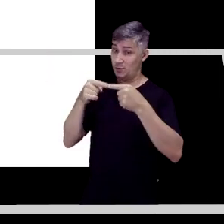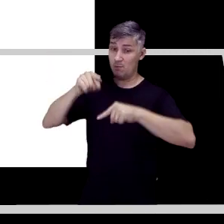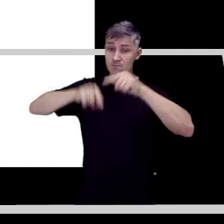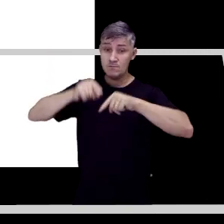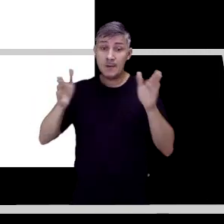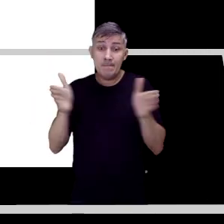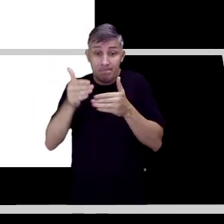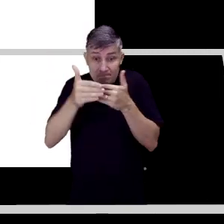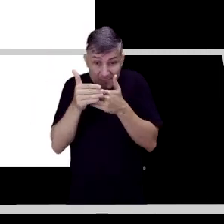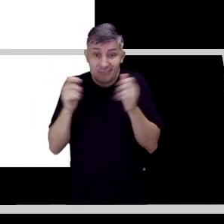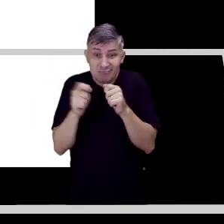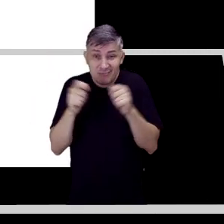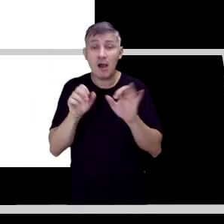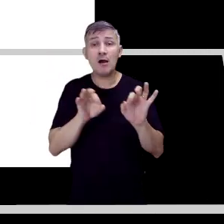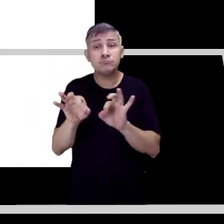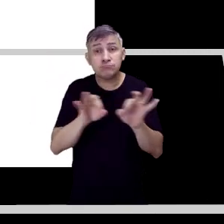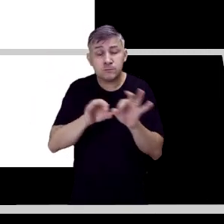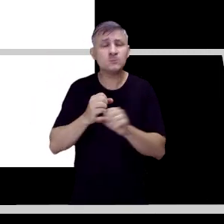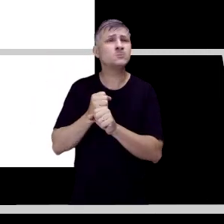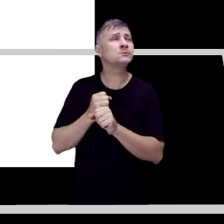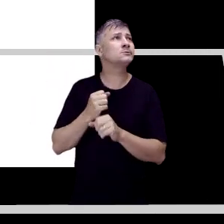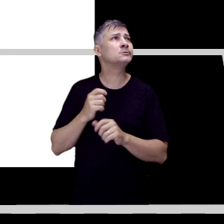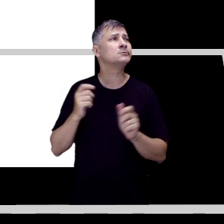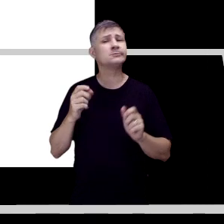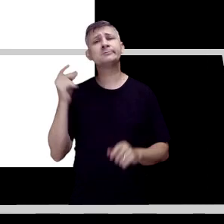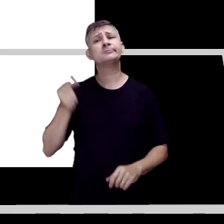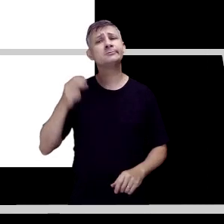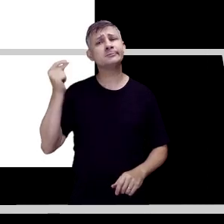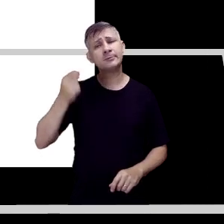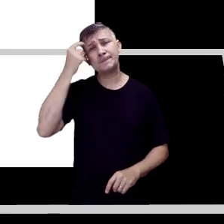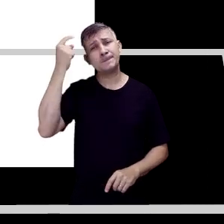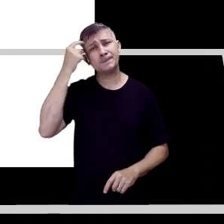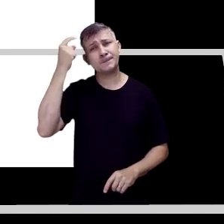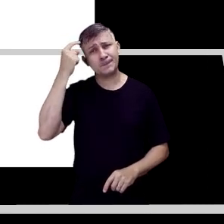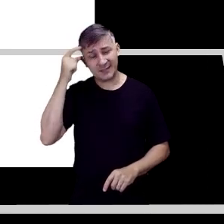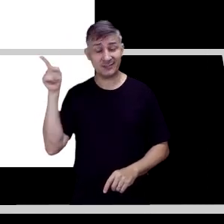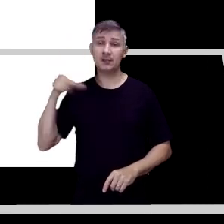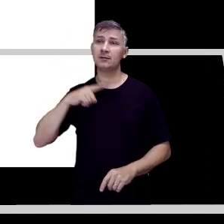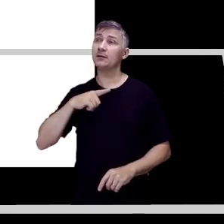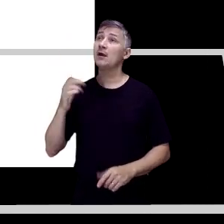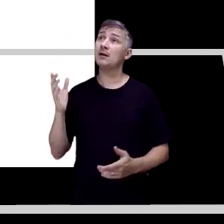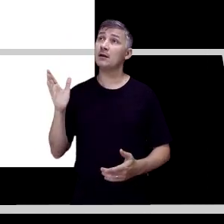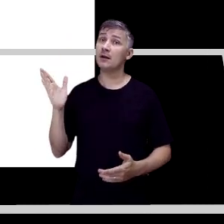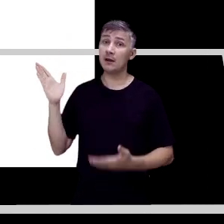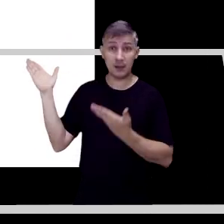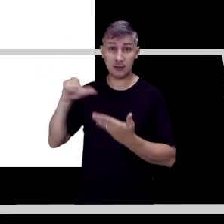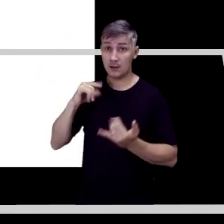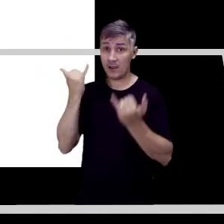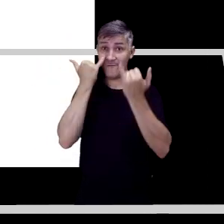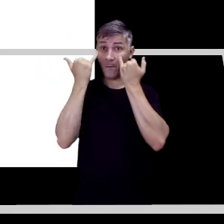nesse caso assim um objeto tão pequeno pode ficar assim tanto tempo se pensando sobre ele, né? Então ali tem